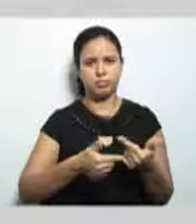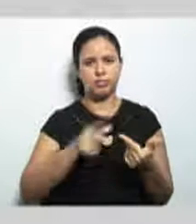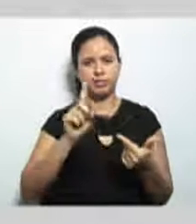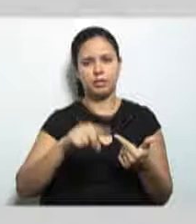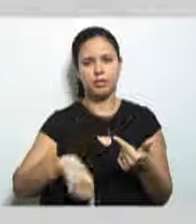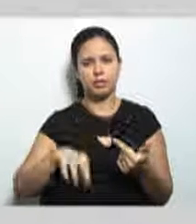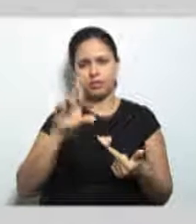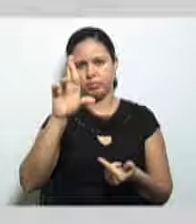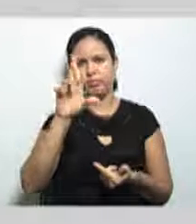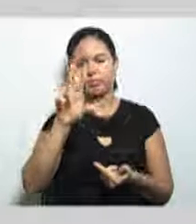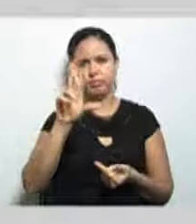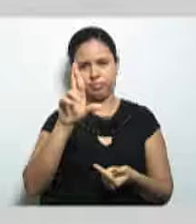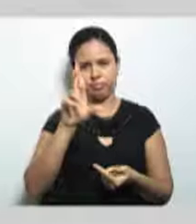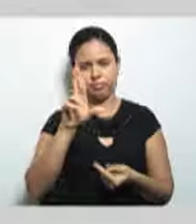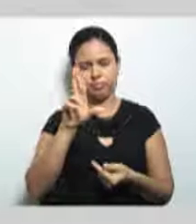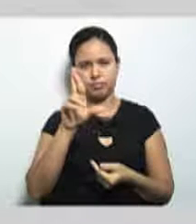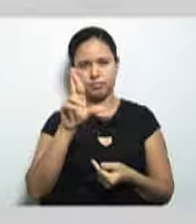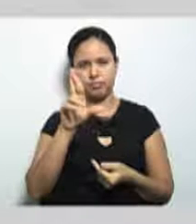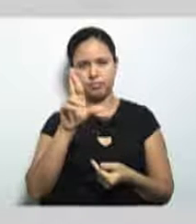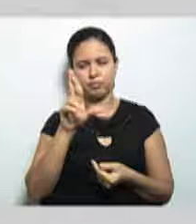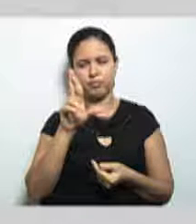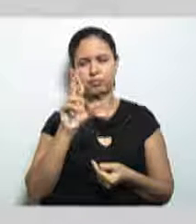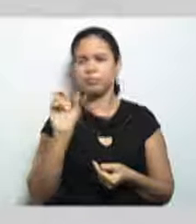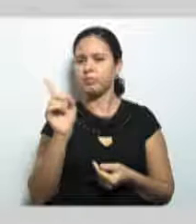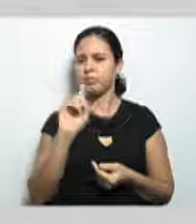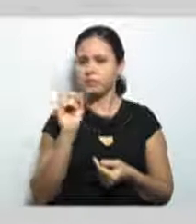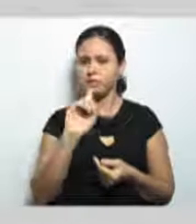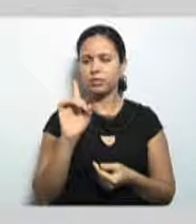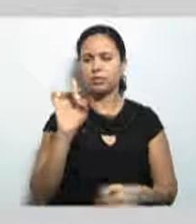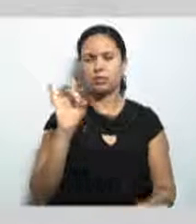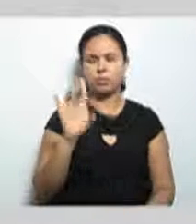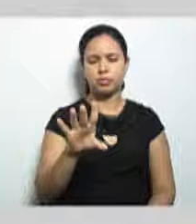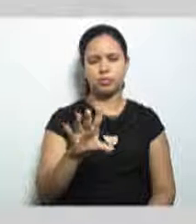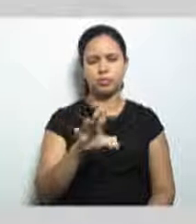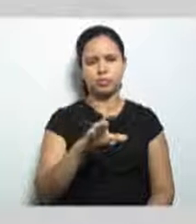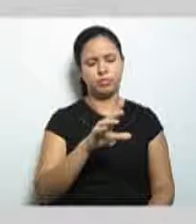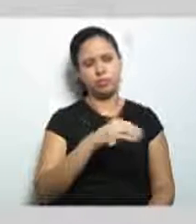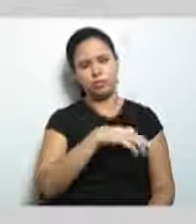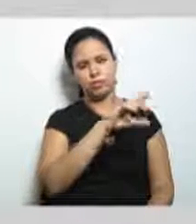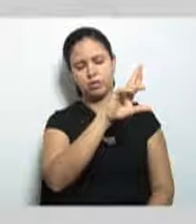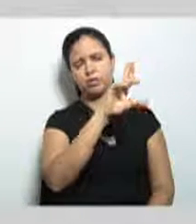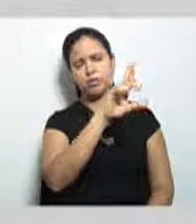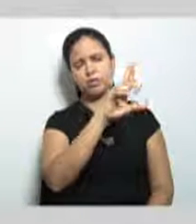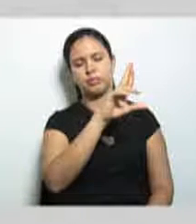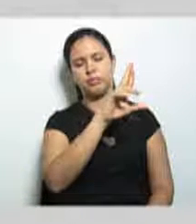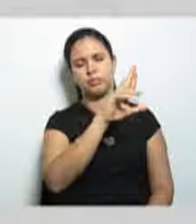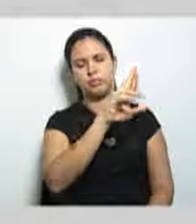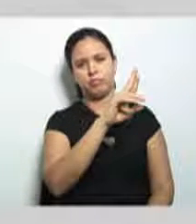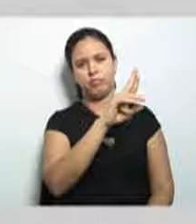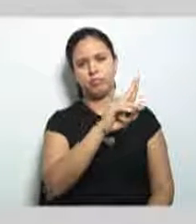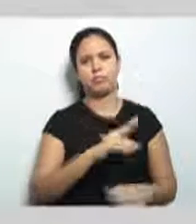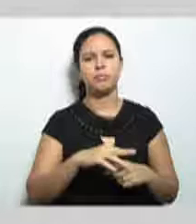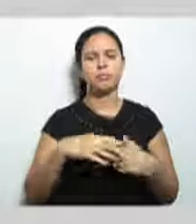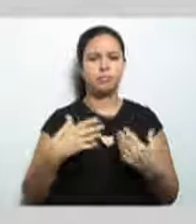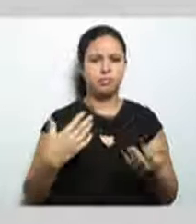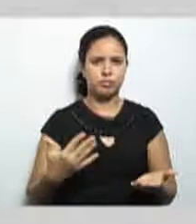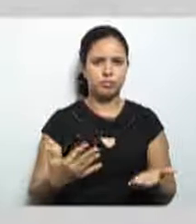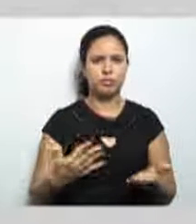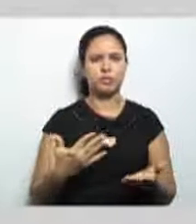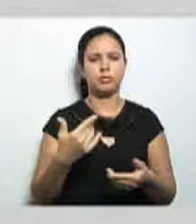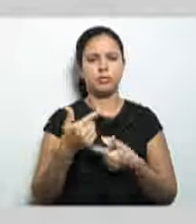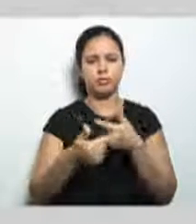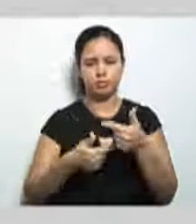dos meios de produção. Donos dos meios de produção são os patrões, são a burguesia. Esses trabalhadores